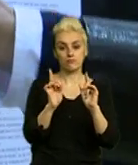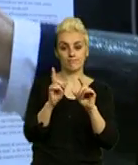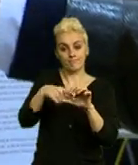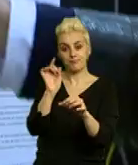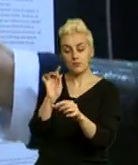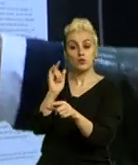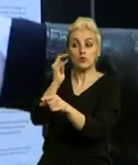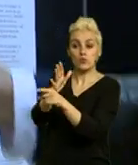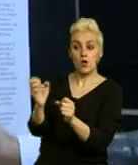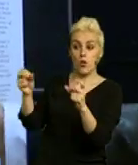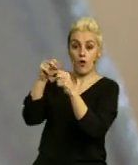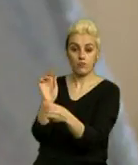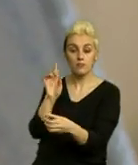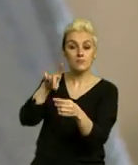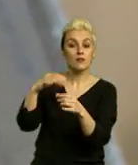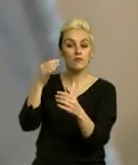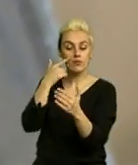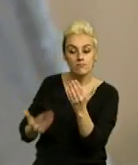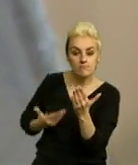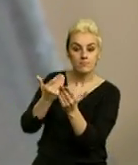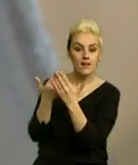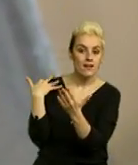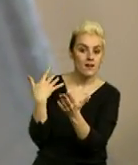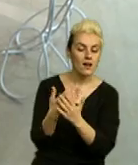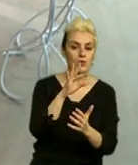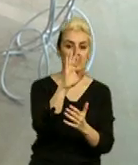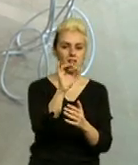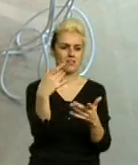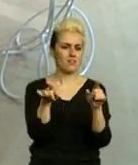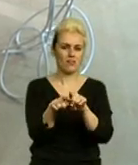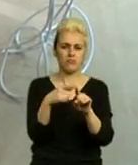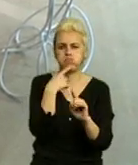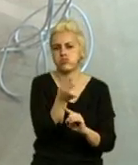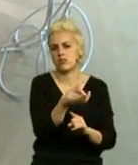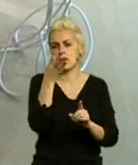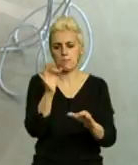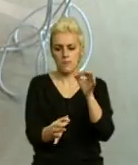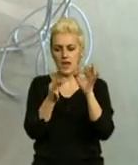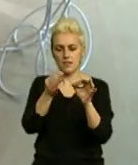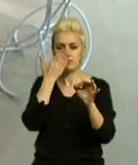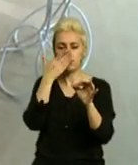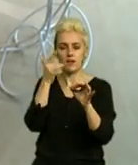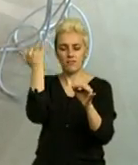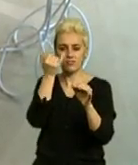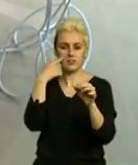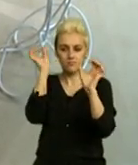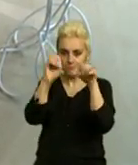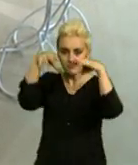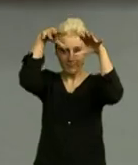que entram. Tivemos cerca de 40 propostas, desde máquinas que simulam